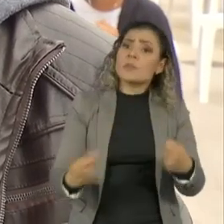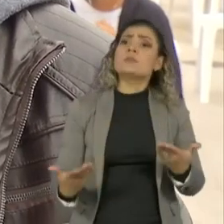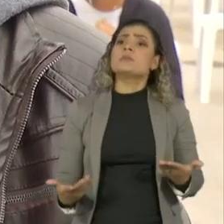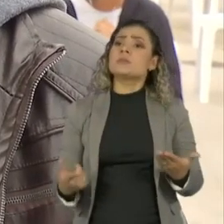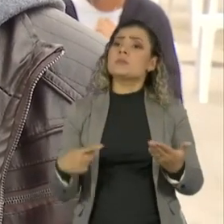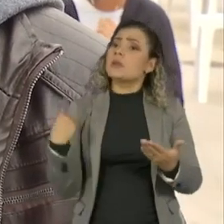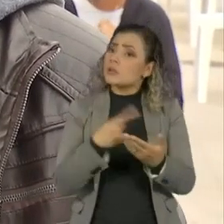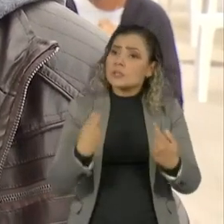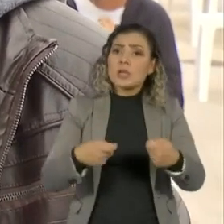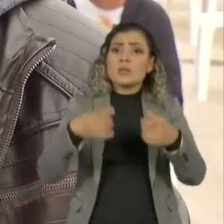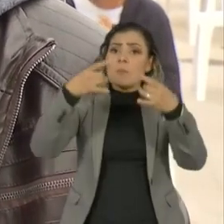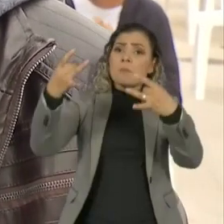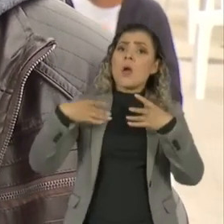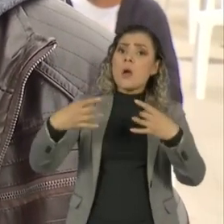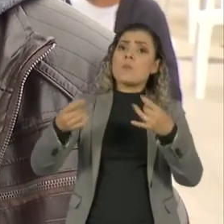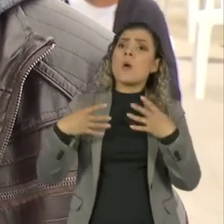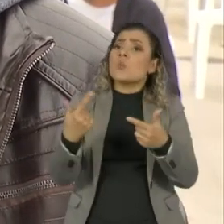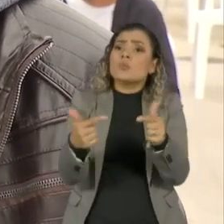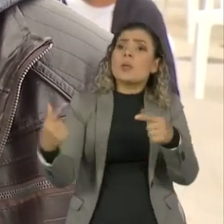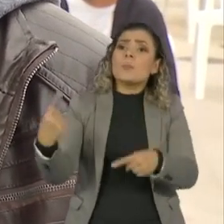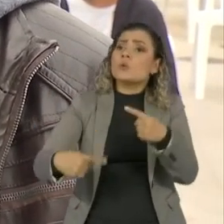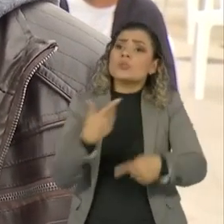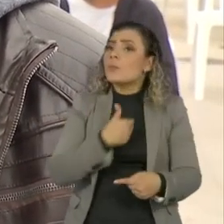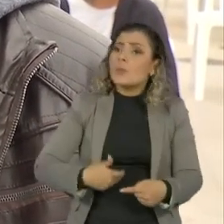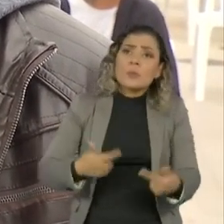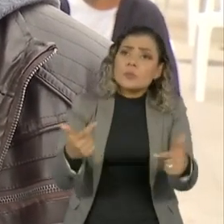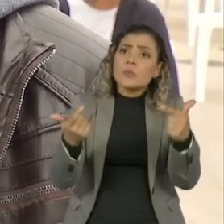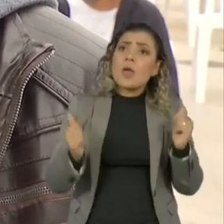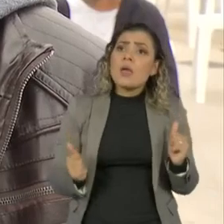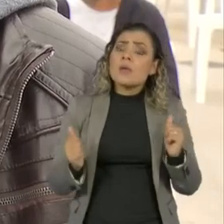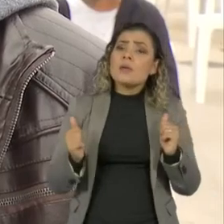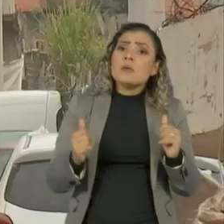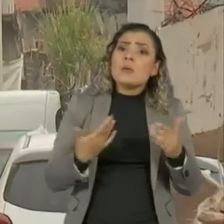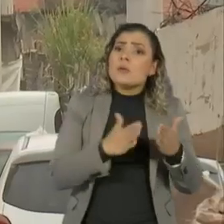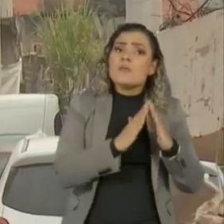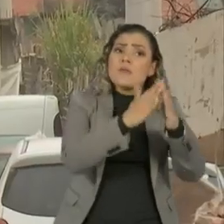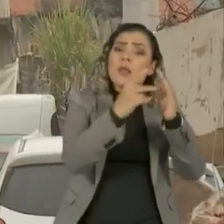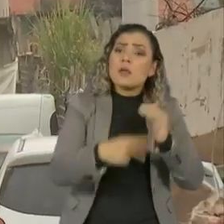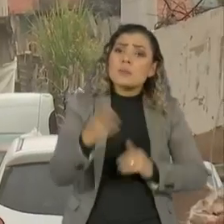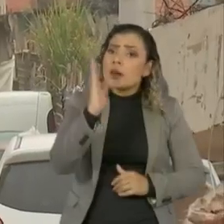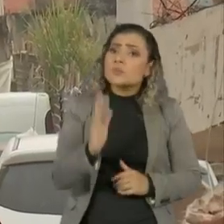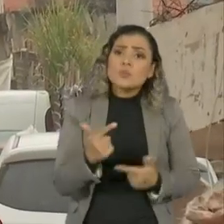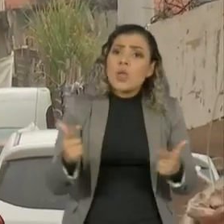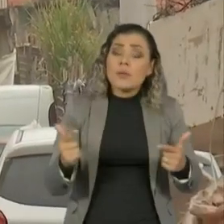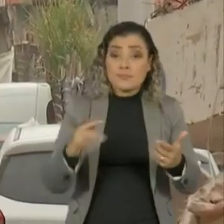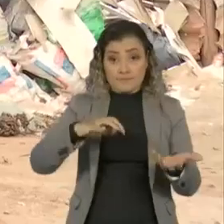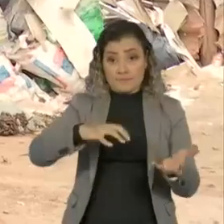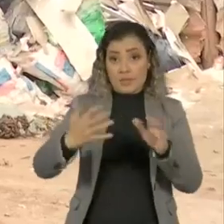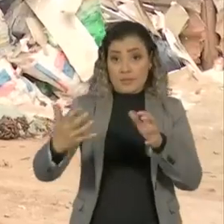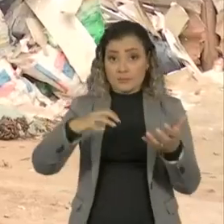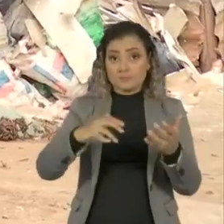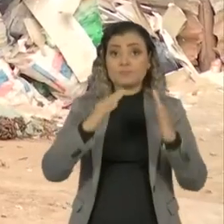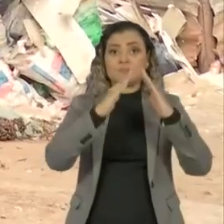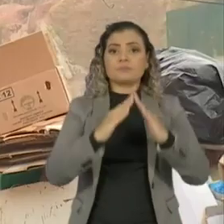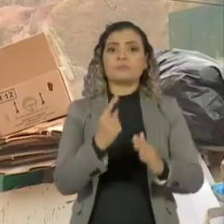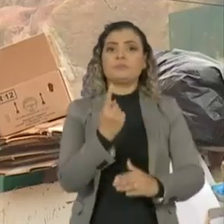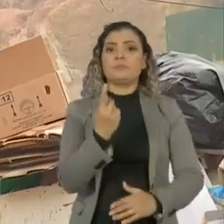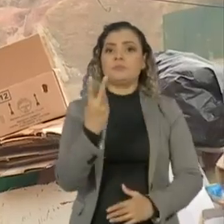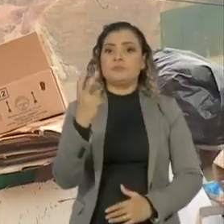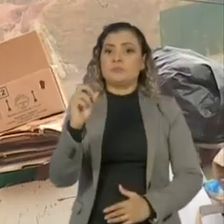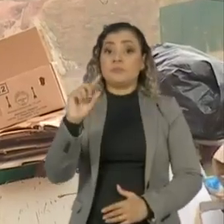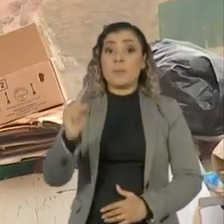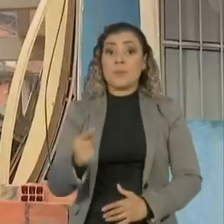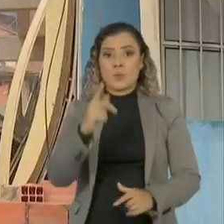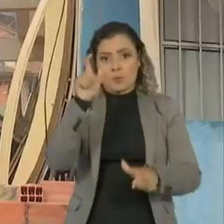gente está sendo abandonado, não tem políticas públicas para as comunidades brasileiras. Na favela de Paraisópolis moram 120 mil